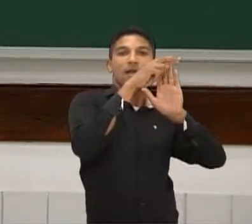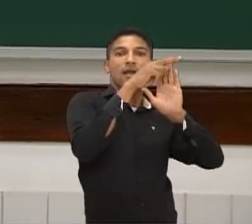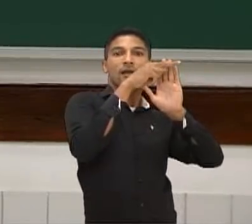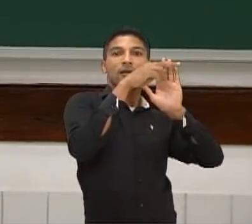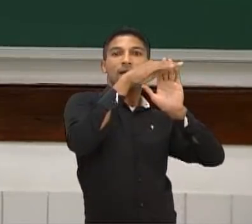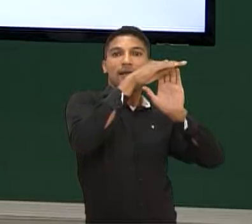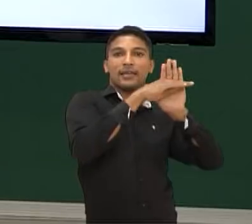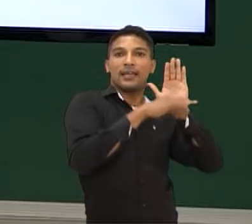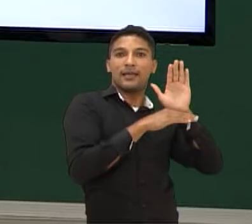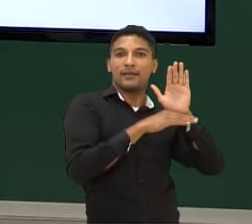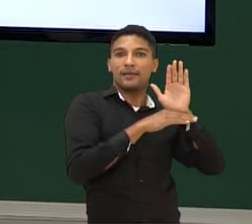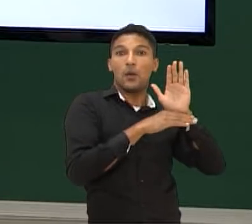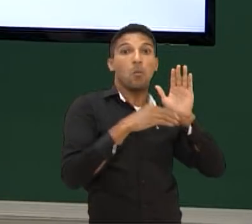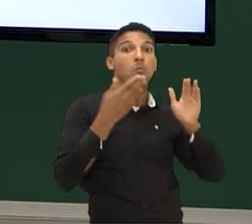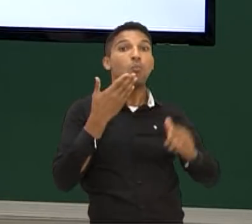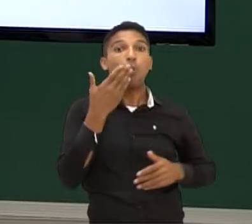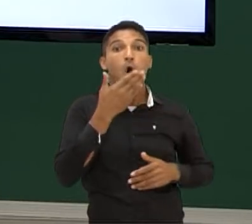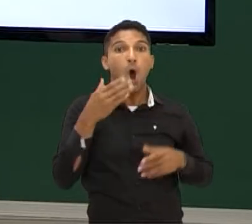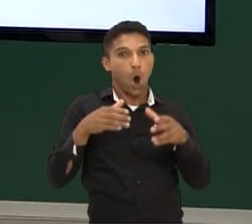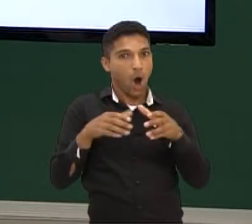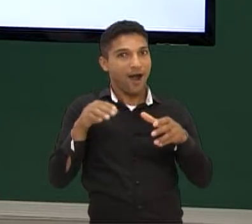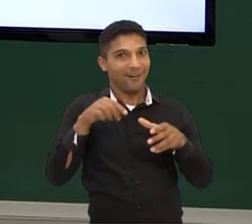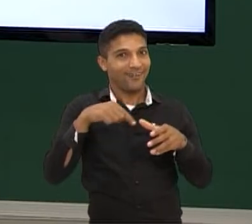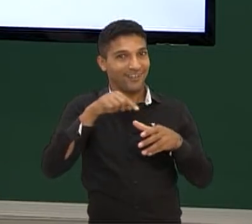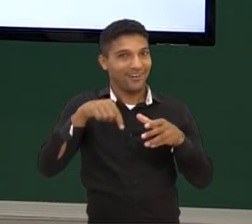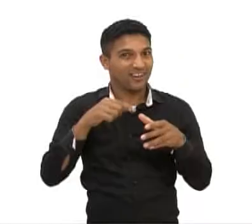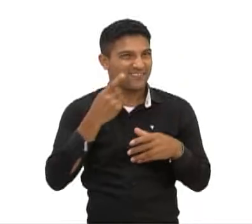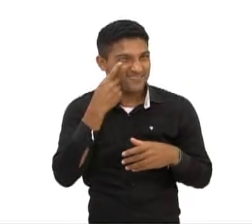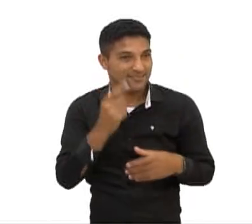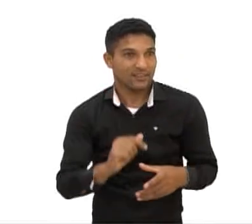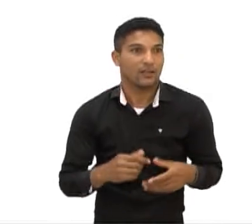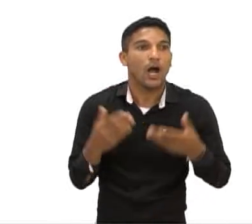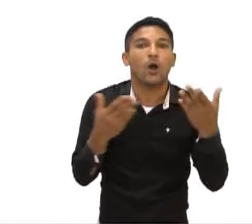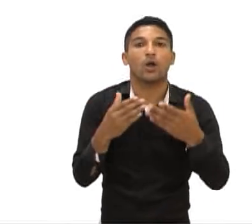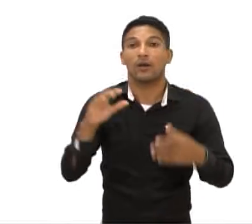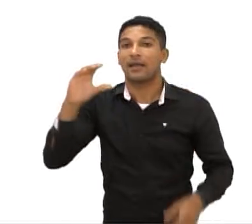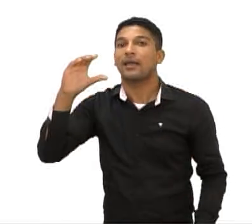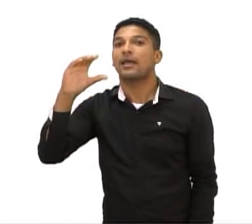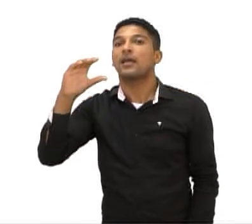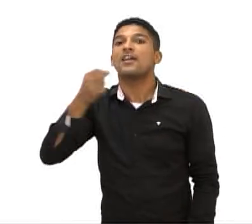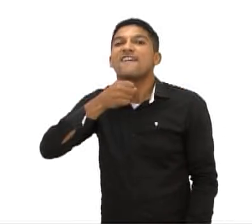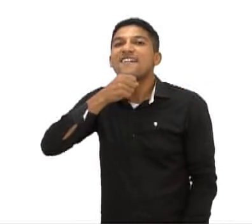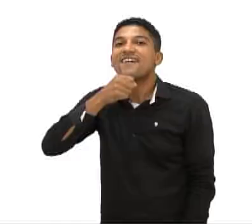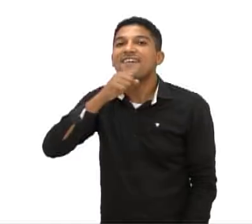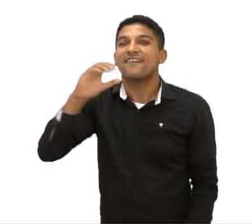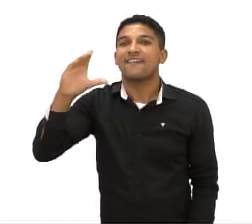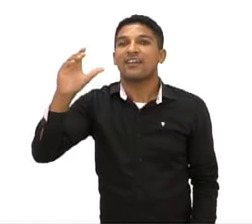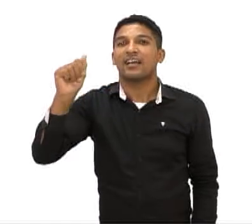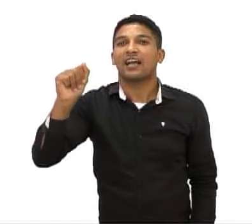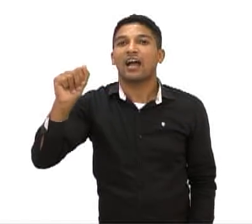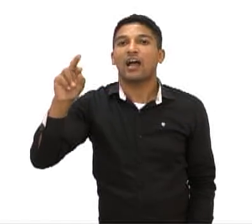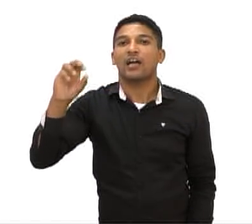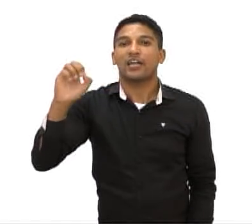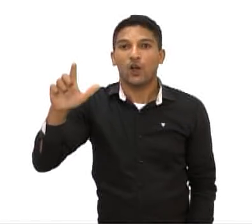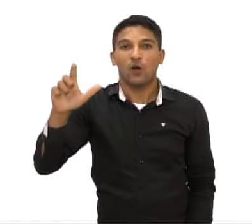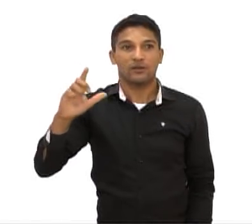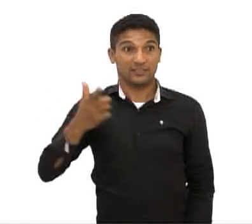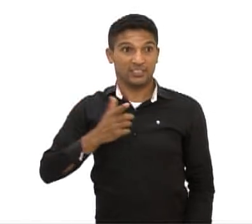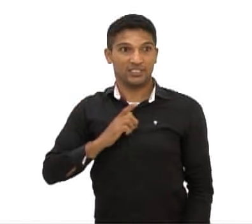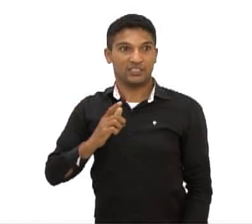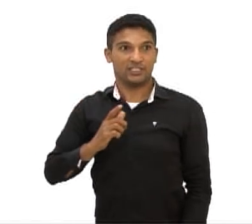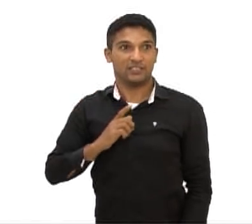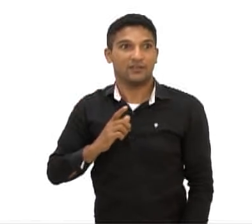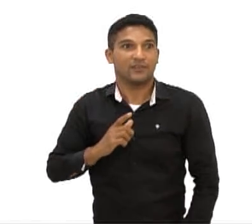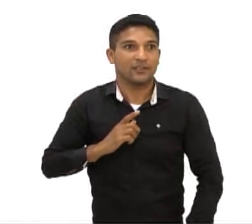aqui? Dona Carol tinha 2 quilos de farinha, certo? Só que ela precisava de 1,5